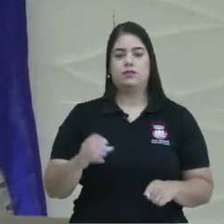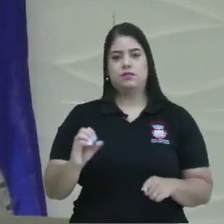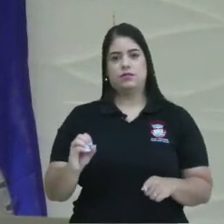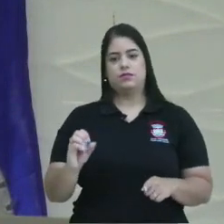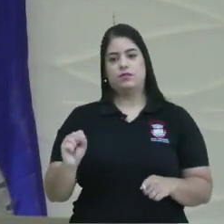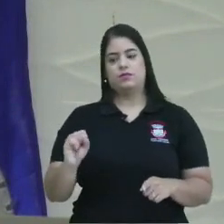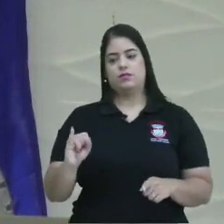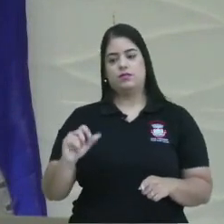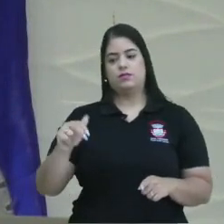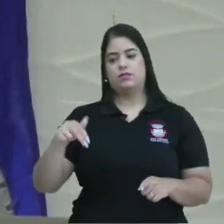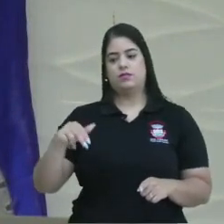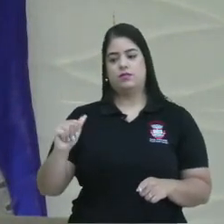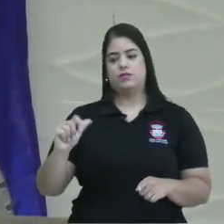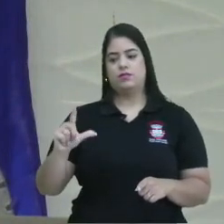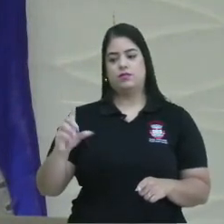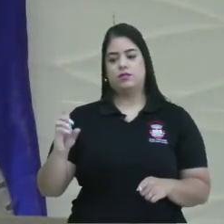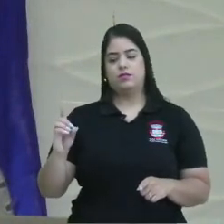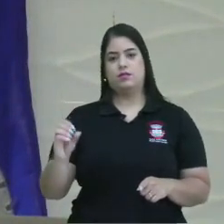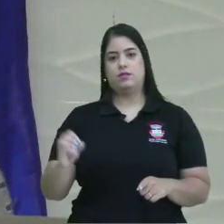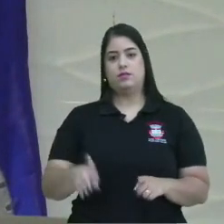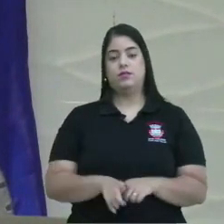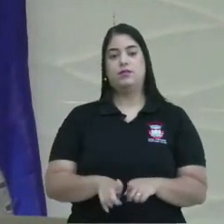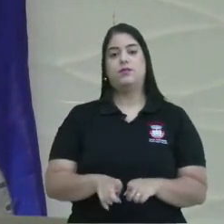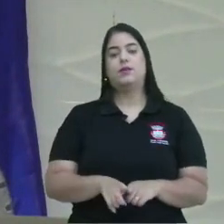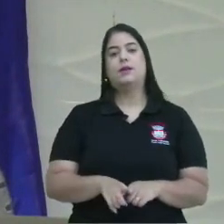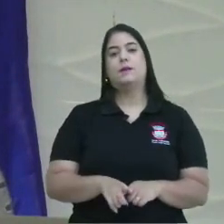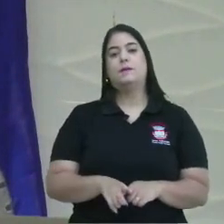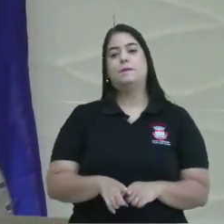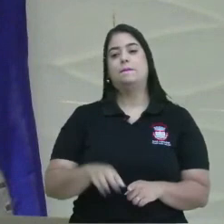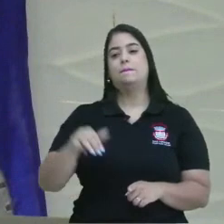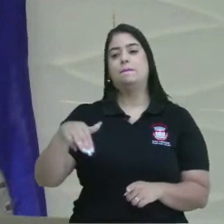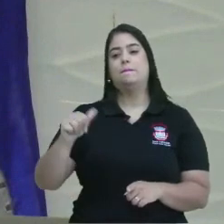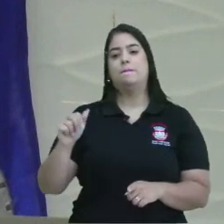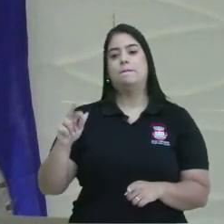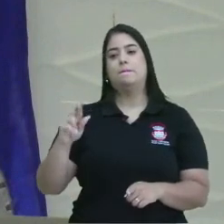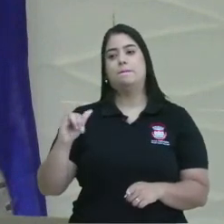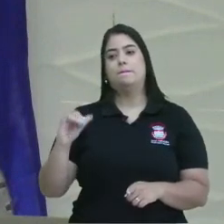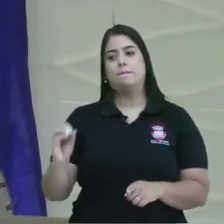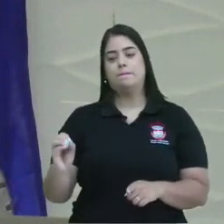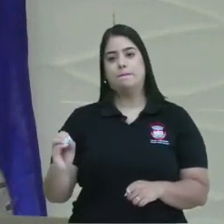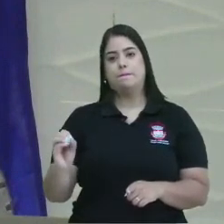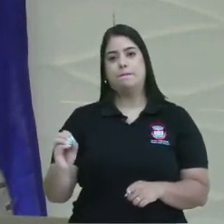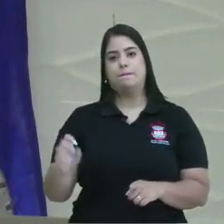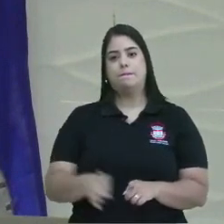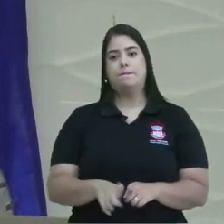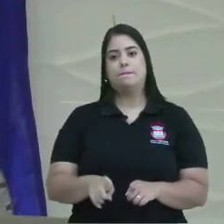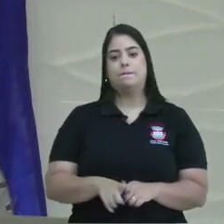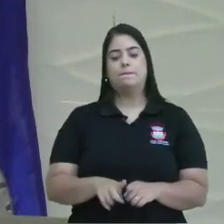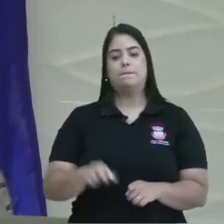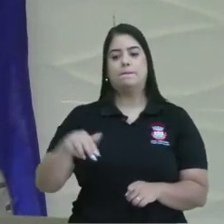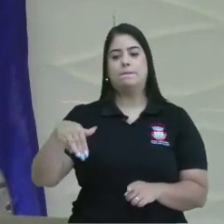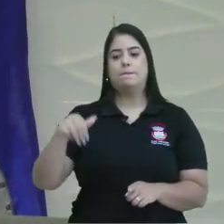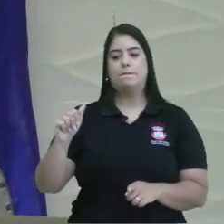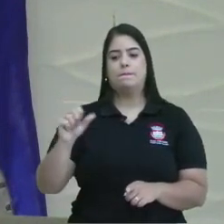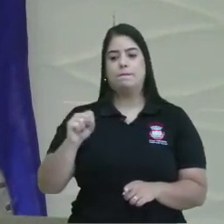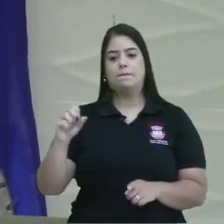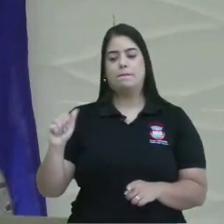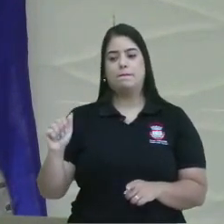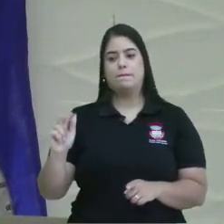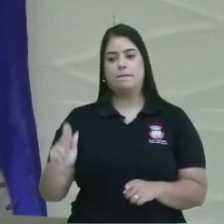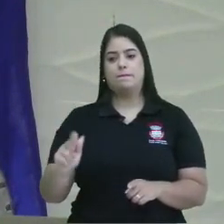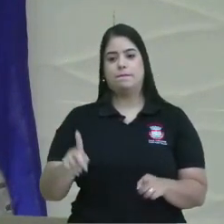na pessoa do seu Estênio, que doou os iogurtes. Nário do Posto, Massal e